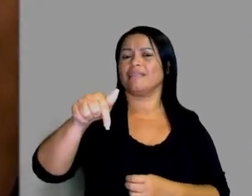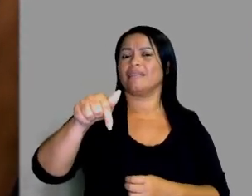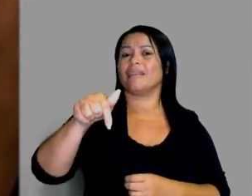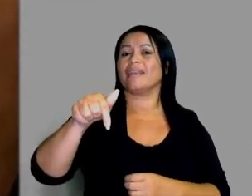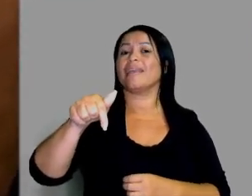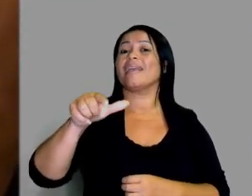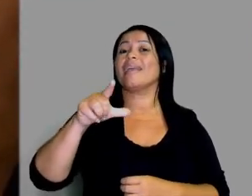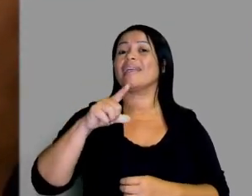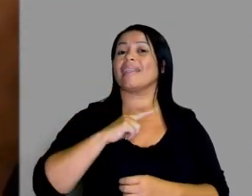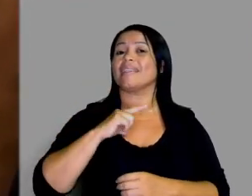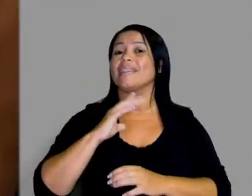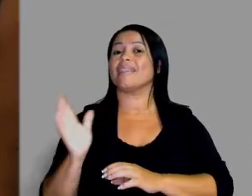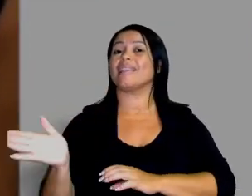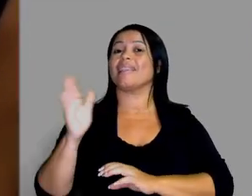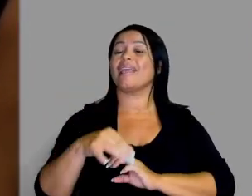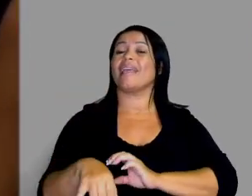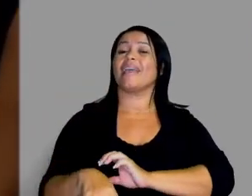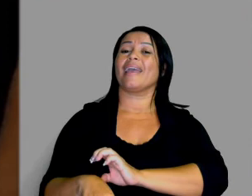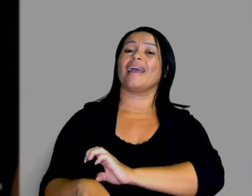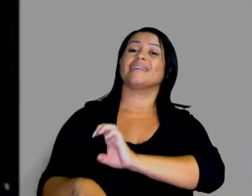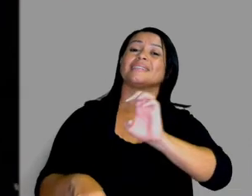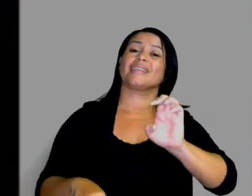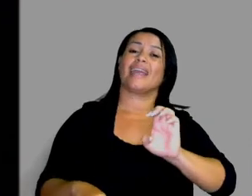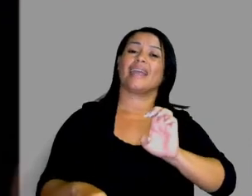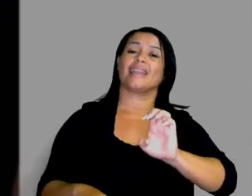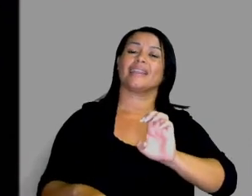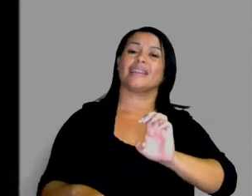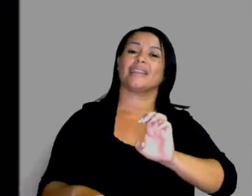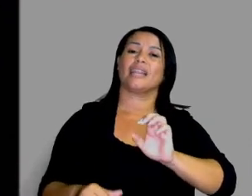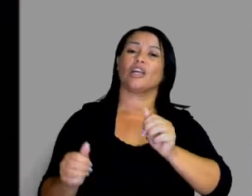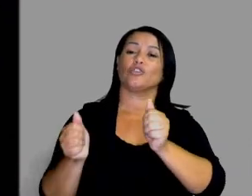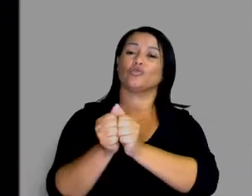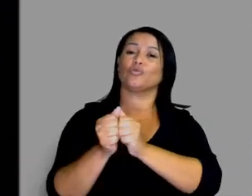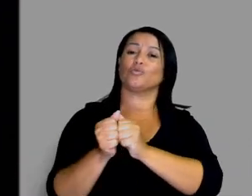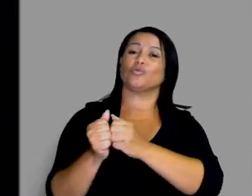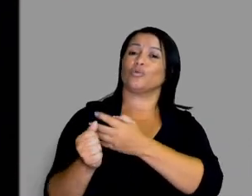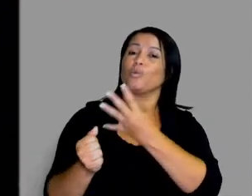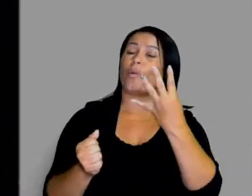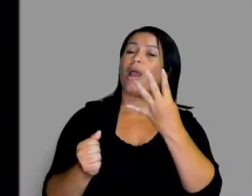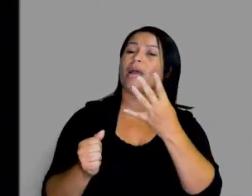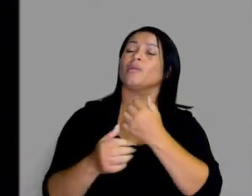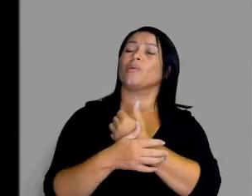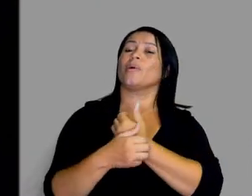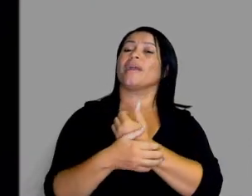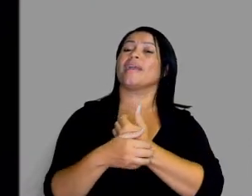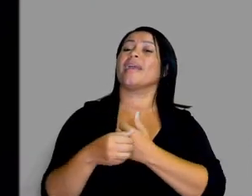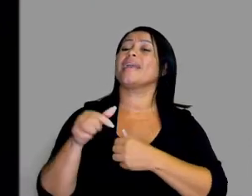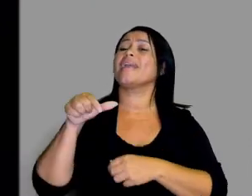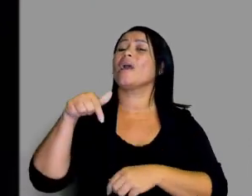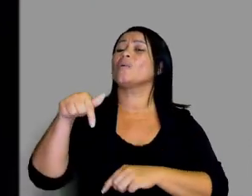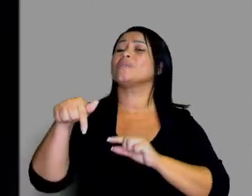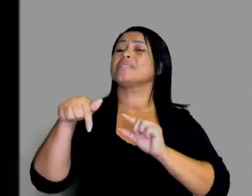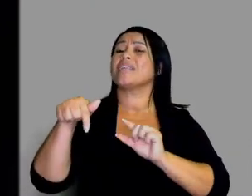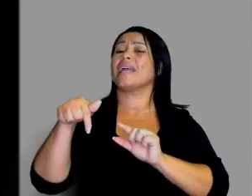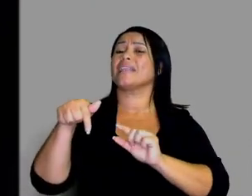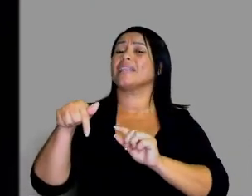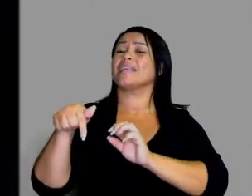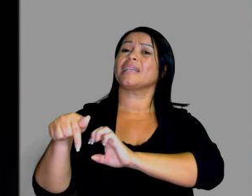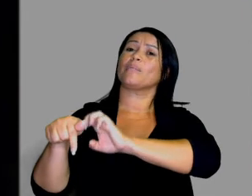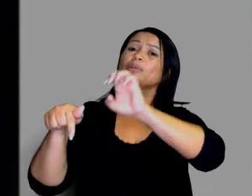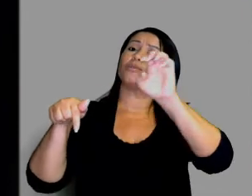à esquerda do 4. Quem é o 7 que está na posição